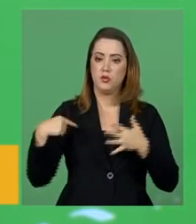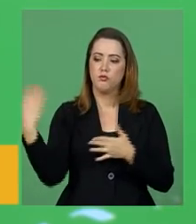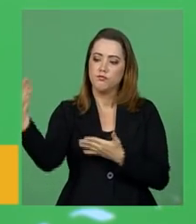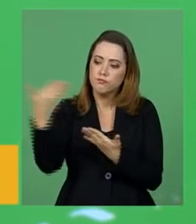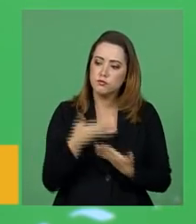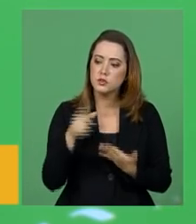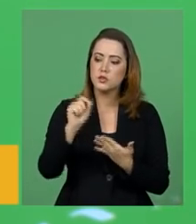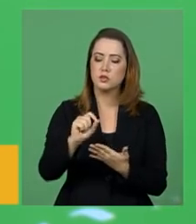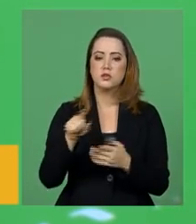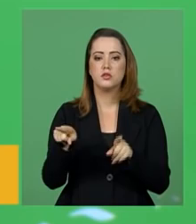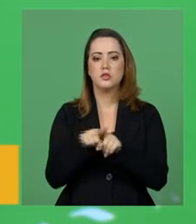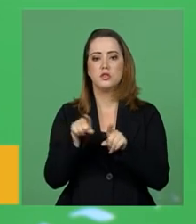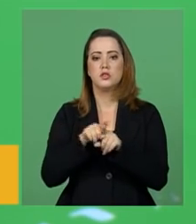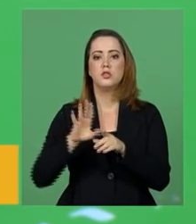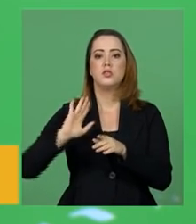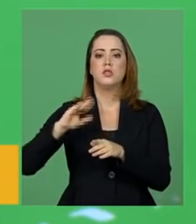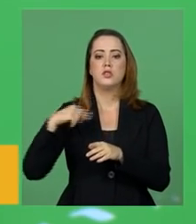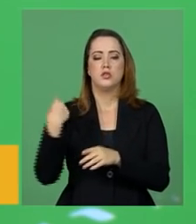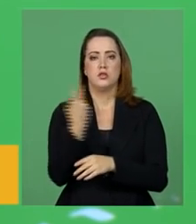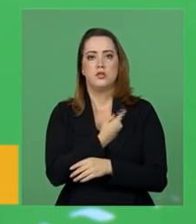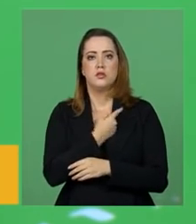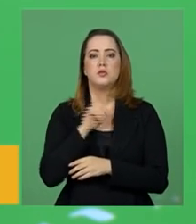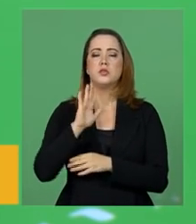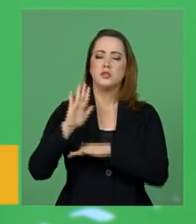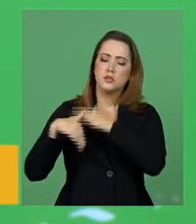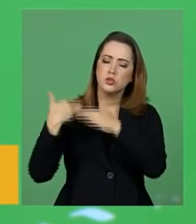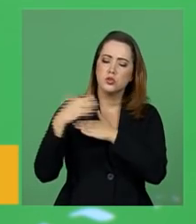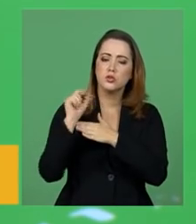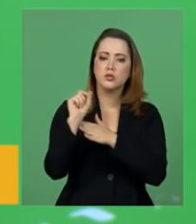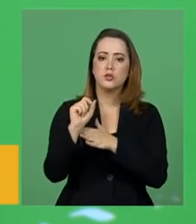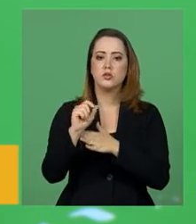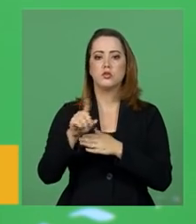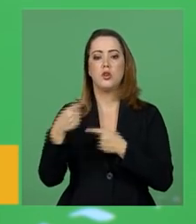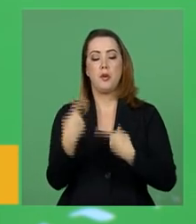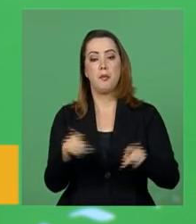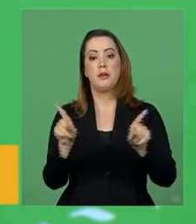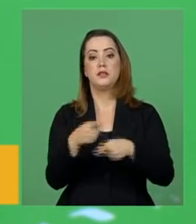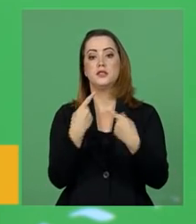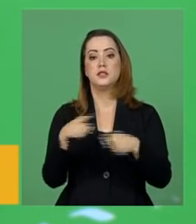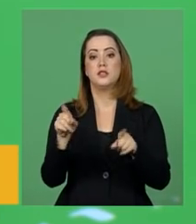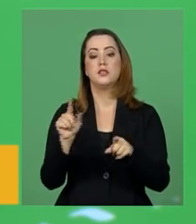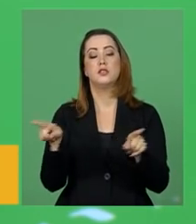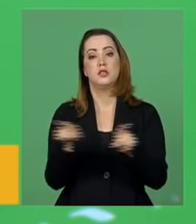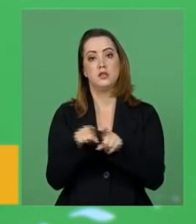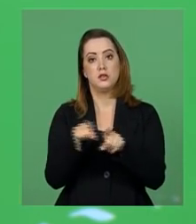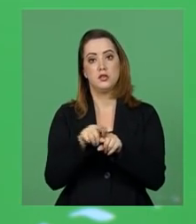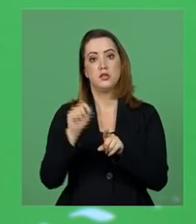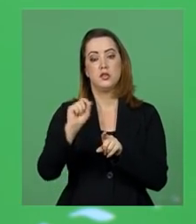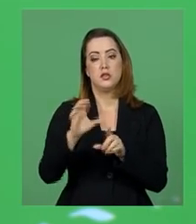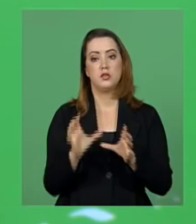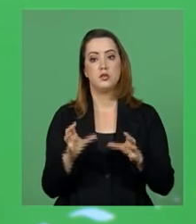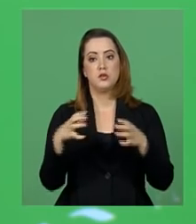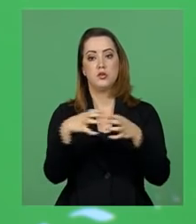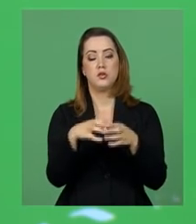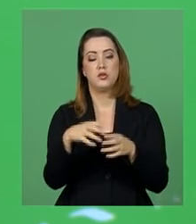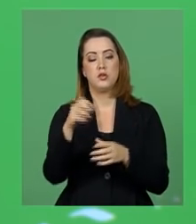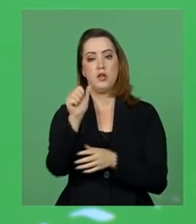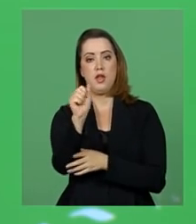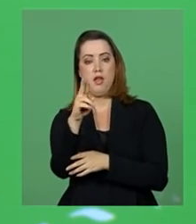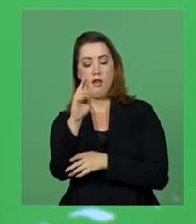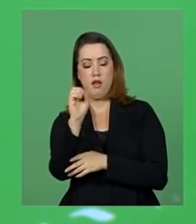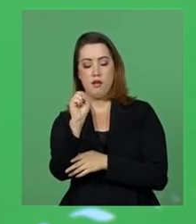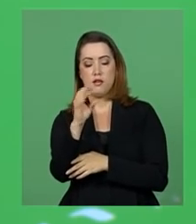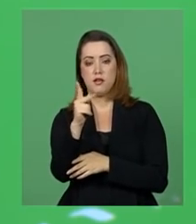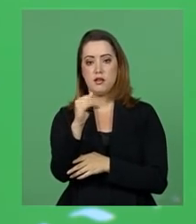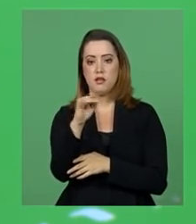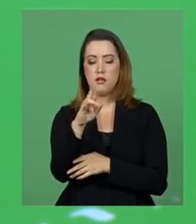momento que nós vamos trazer a tradicionalíssima banda marcial do Corpo de Fuzileiros Navais, e também uma companhia de aspirantes da Escola Naval, instituição